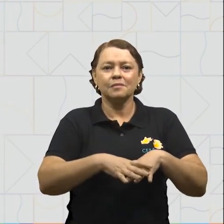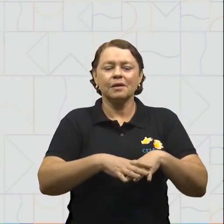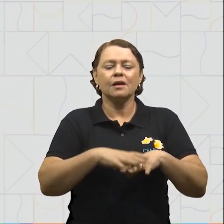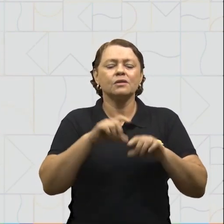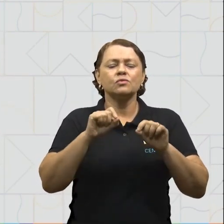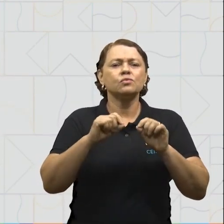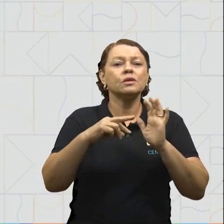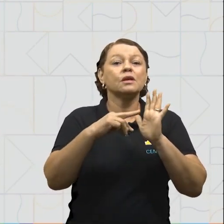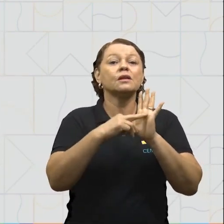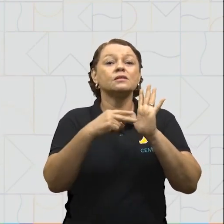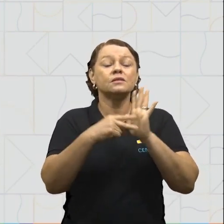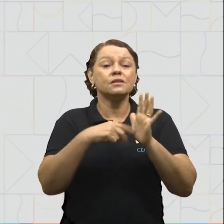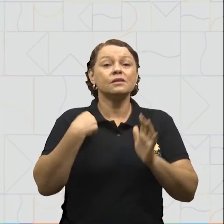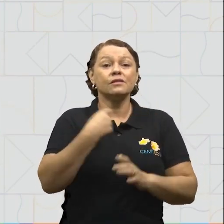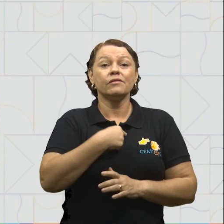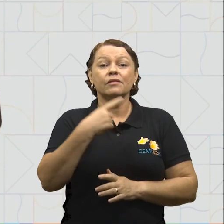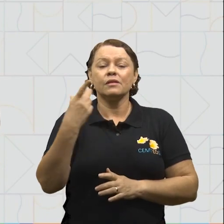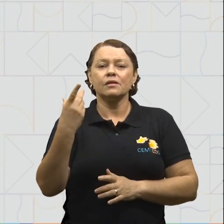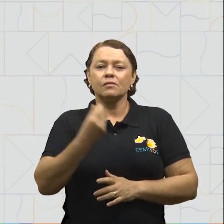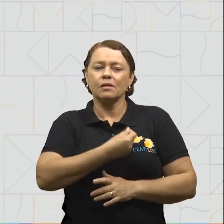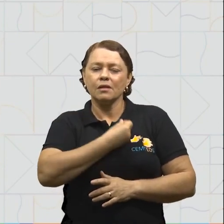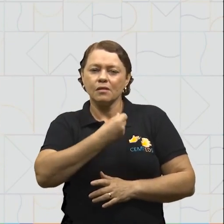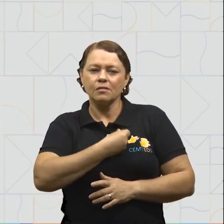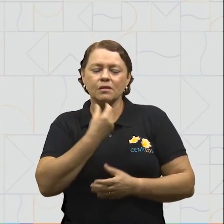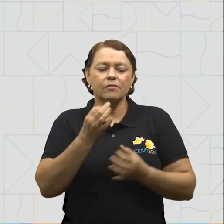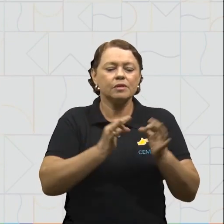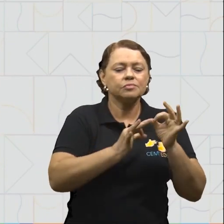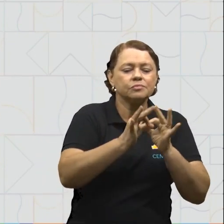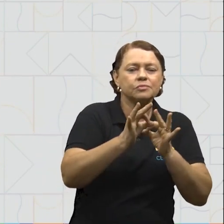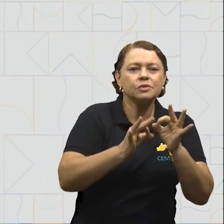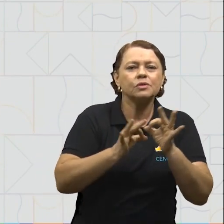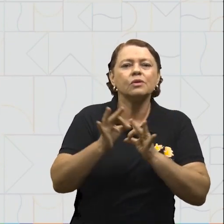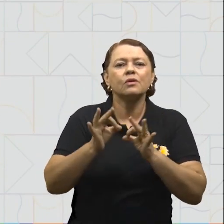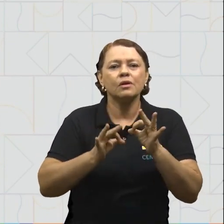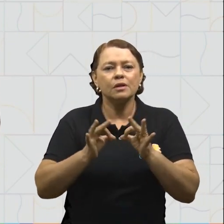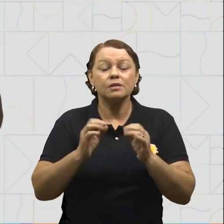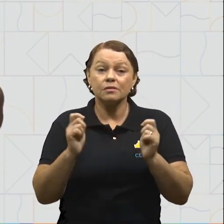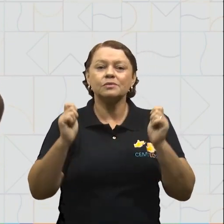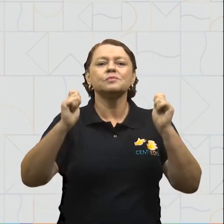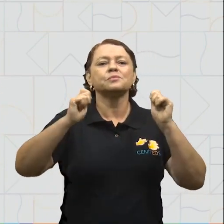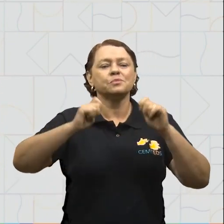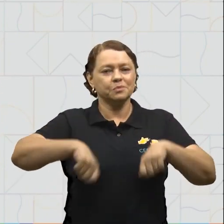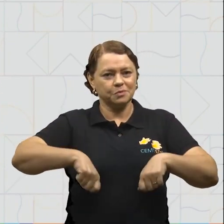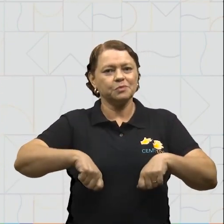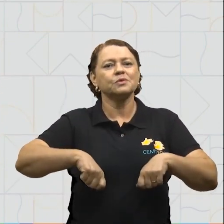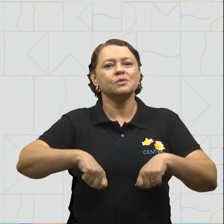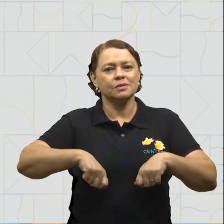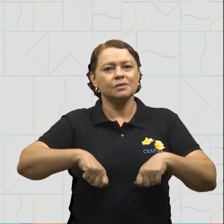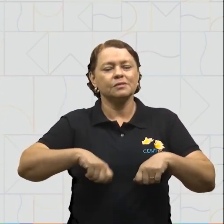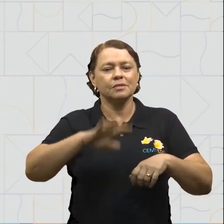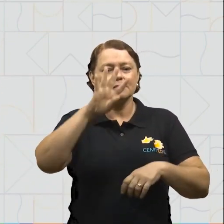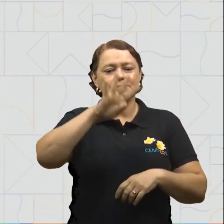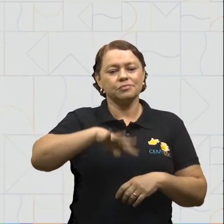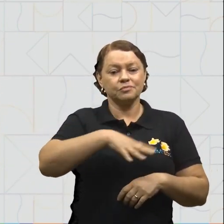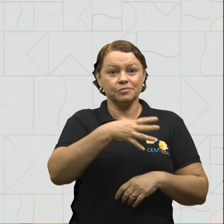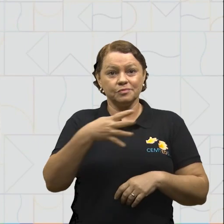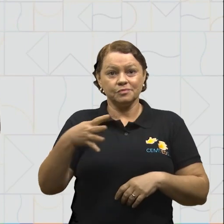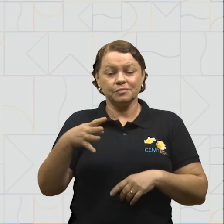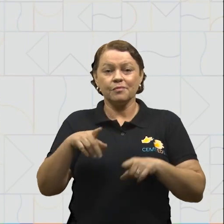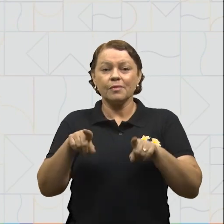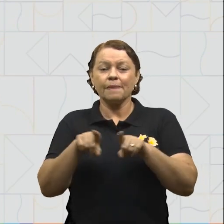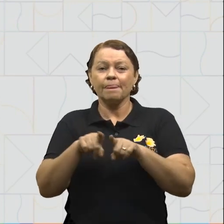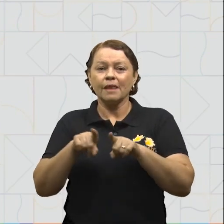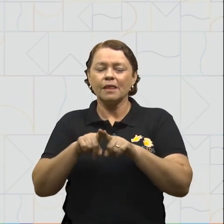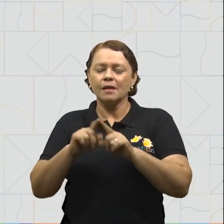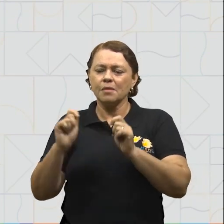sobre que elas representam na nossa vida por meio de organizações e possibilidades em tabela